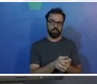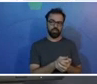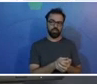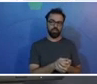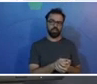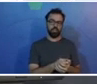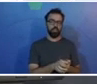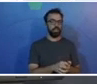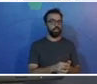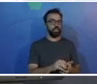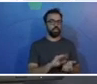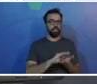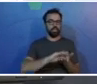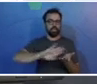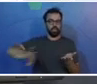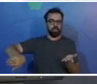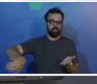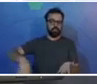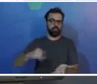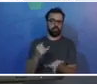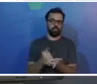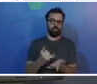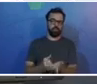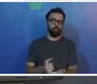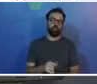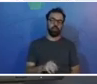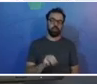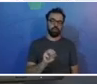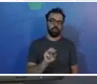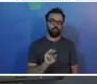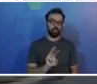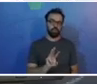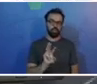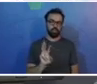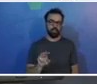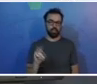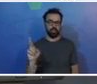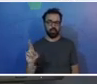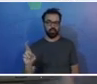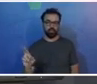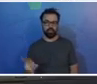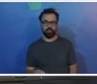gás os 33. Faz uma bela diferença, né, pessoal?